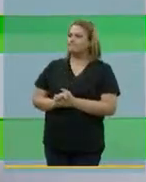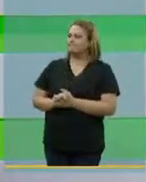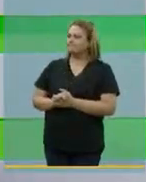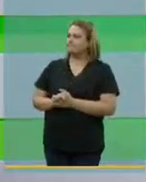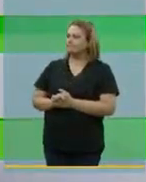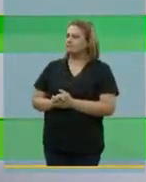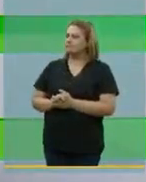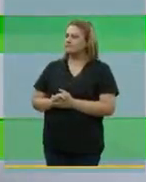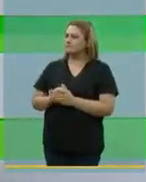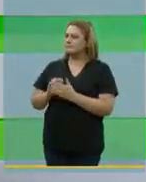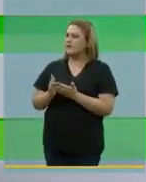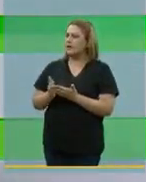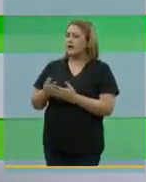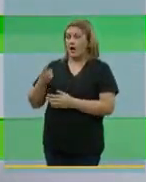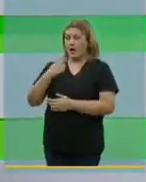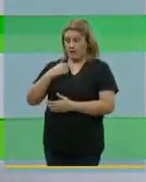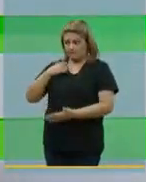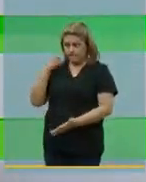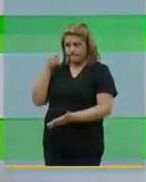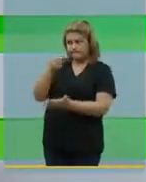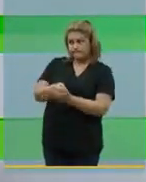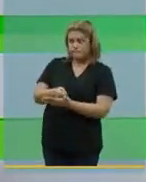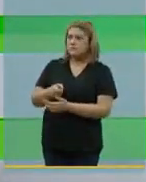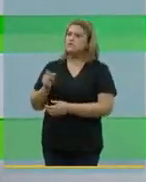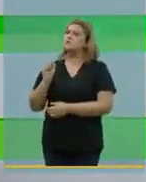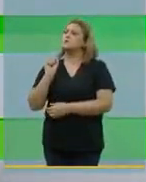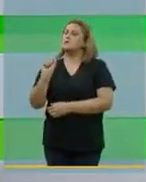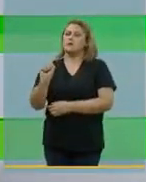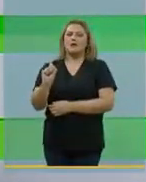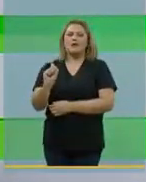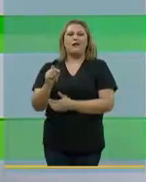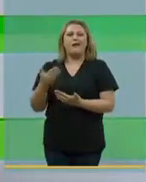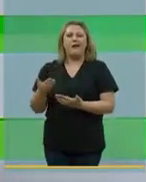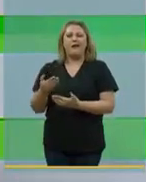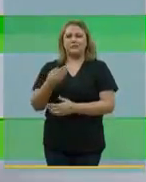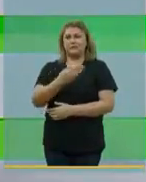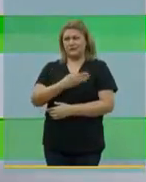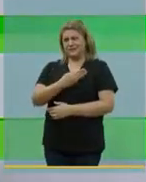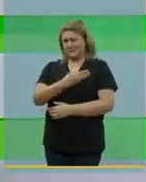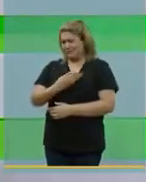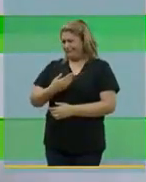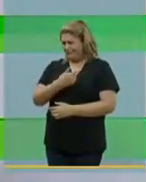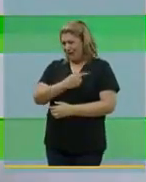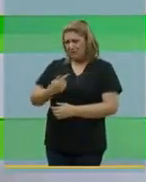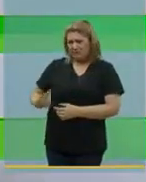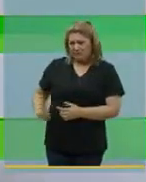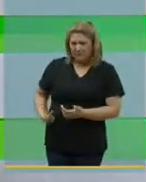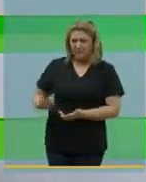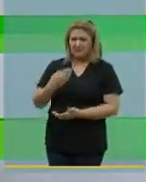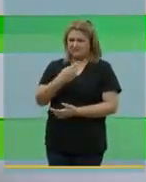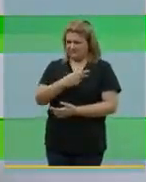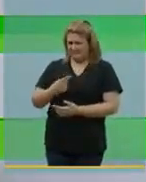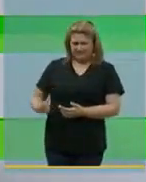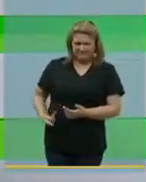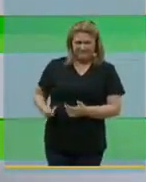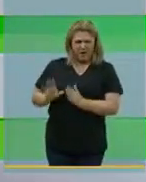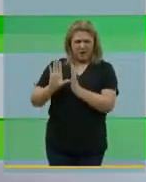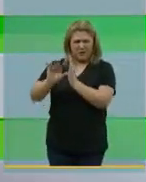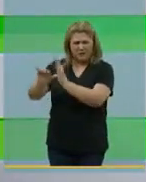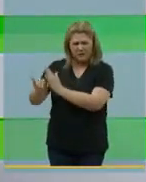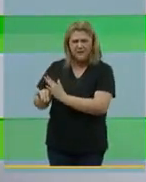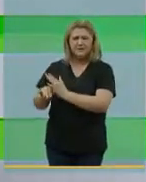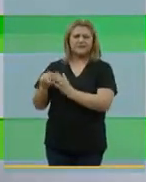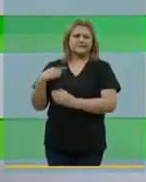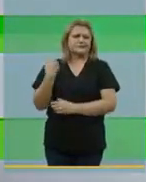que a primeira providência substituir sistema de governança corrupto porque com ele nenhuma das nossas propostas